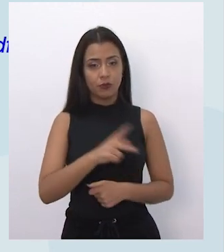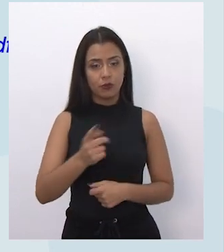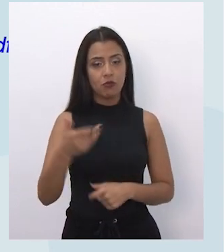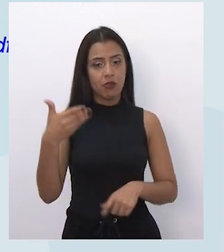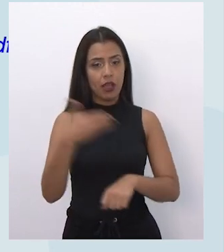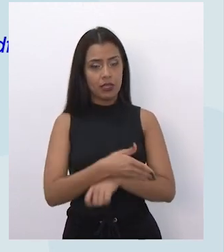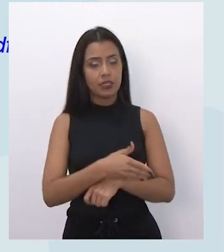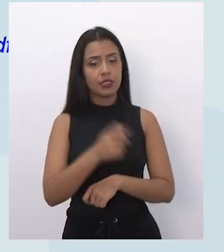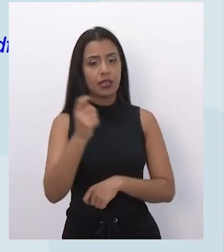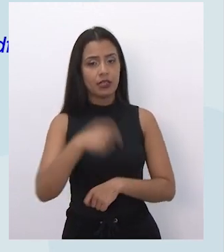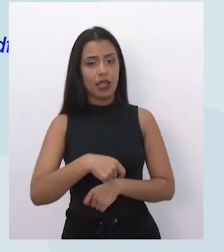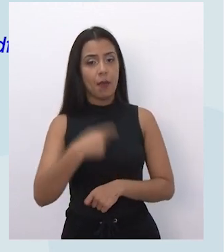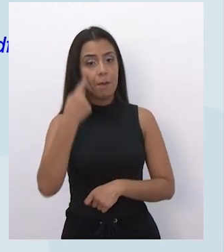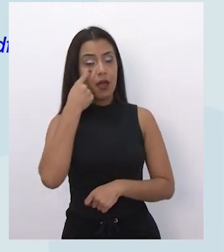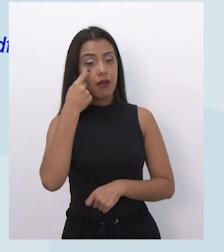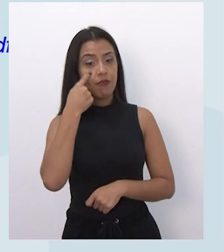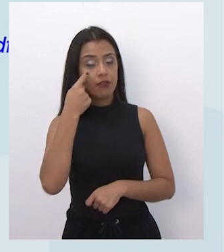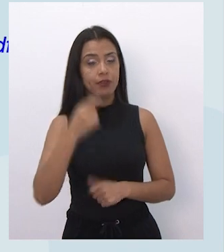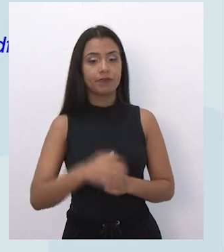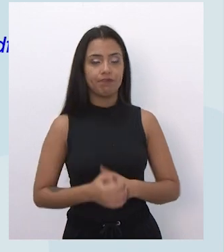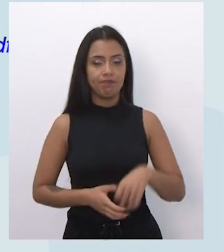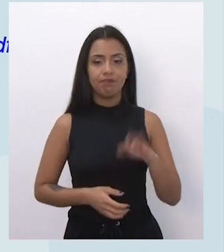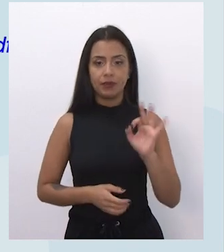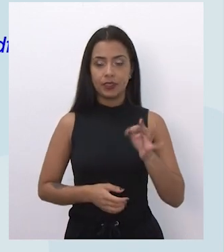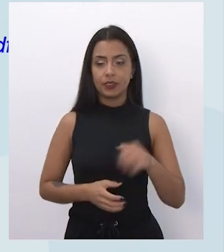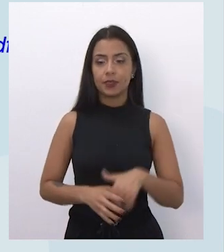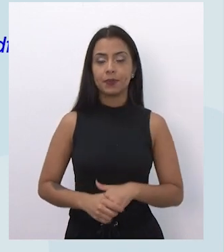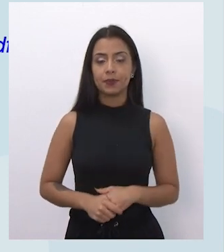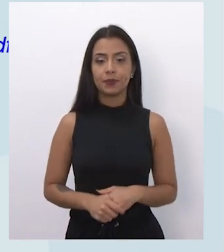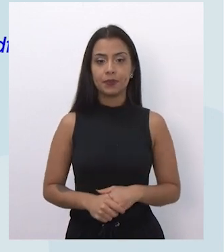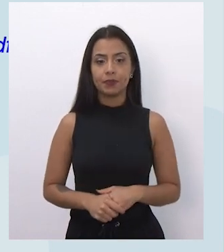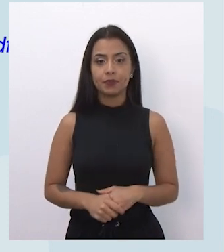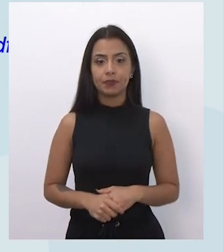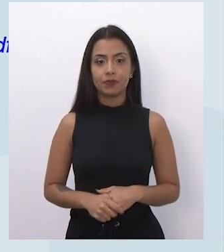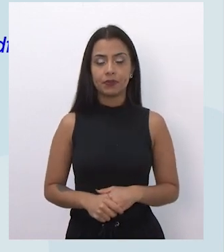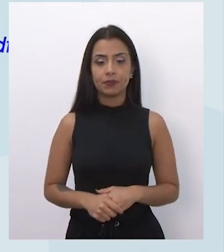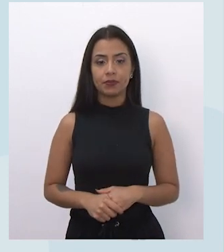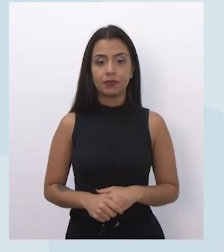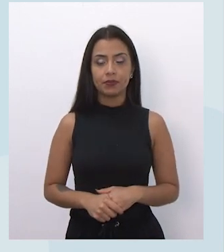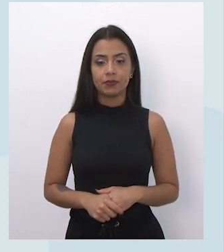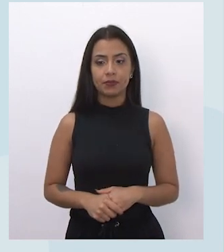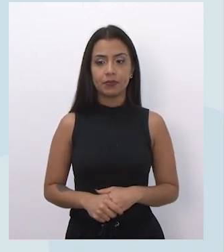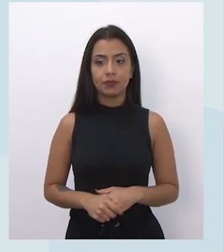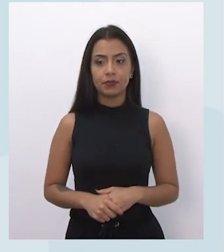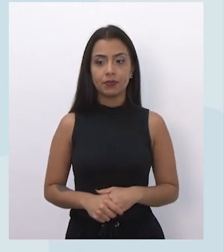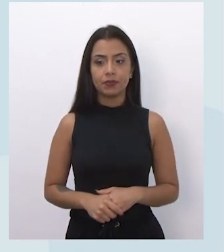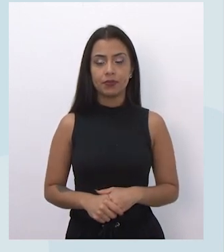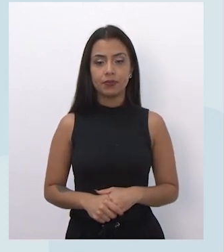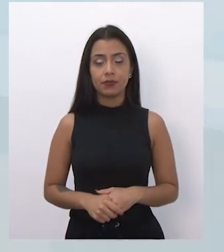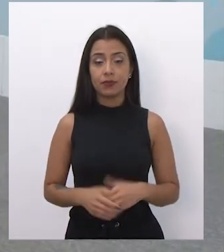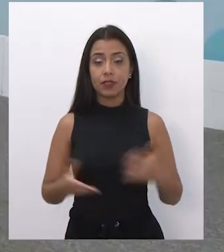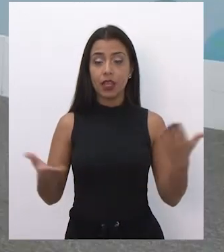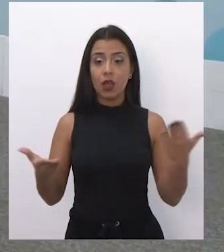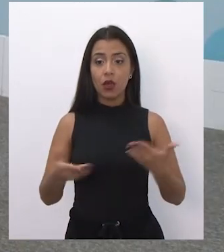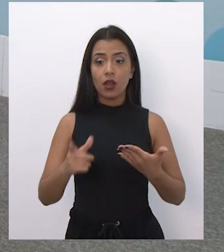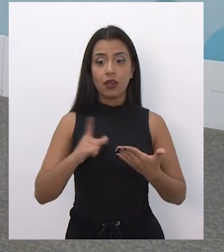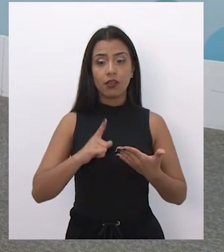ao currículo na íntegra para conseguir ler os textos. Está no ABFAP. Bem, eu quero aqui